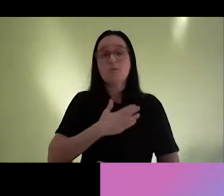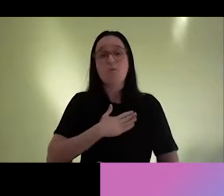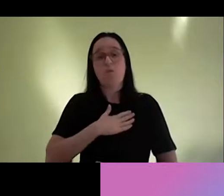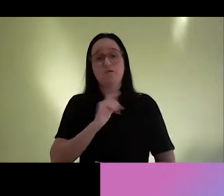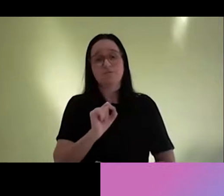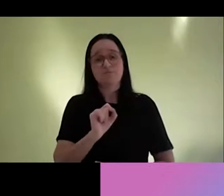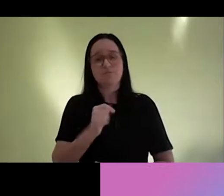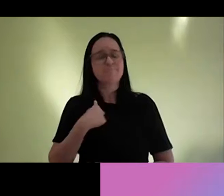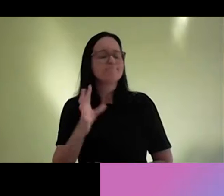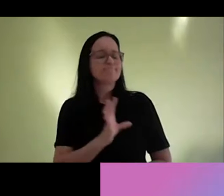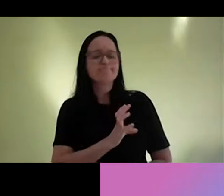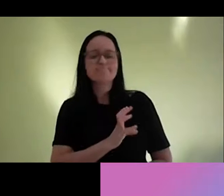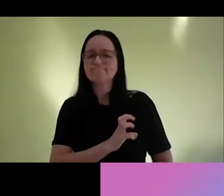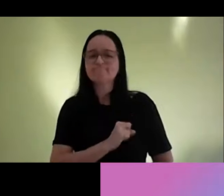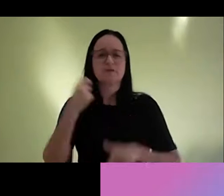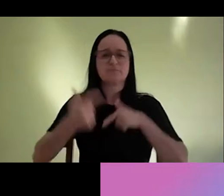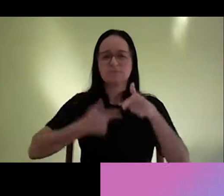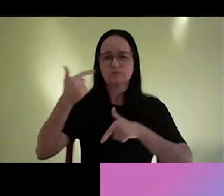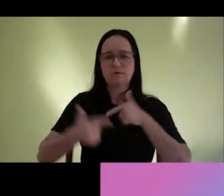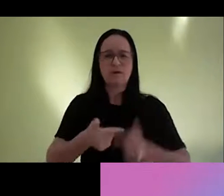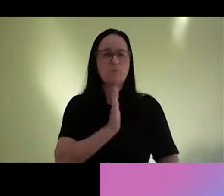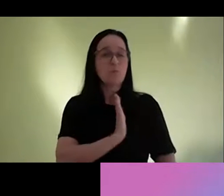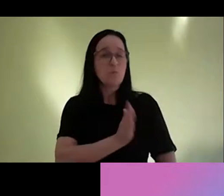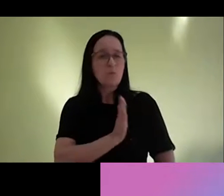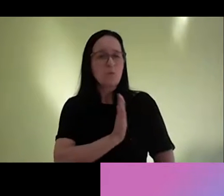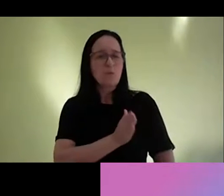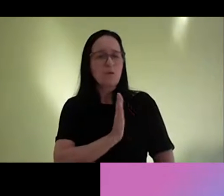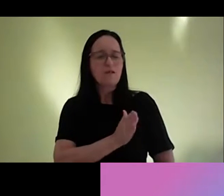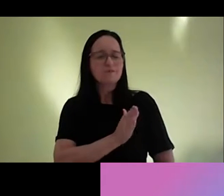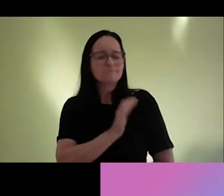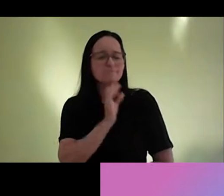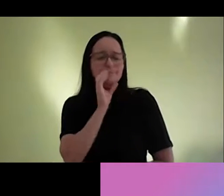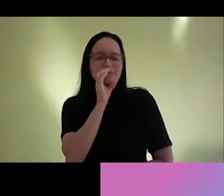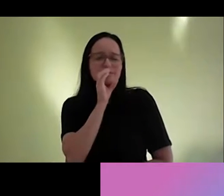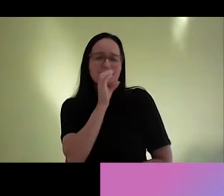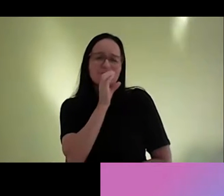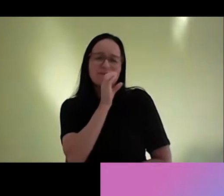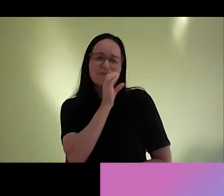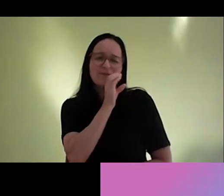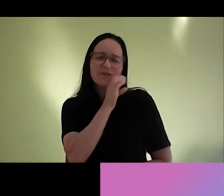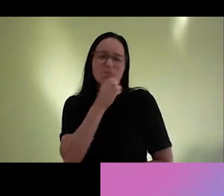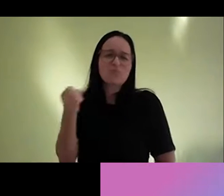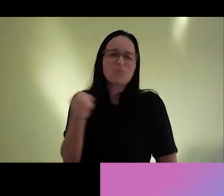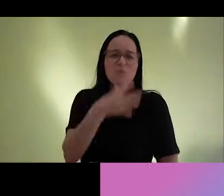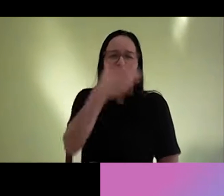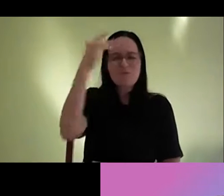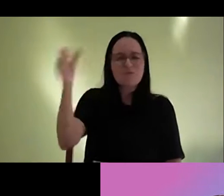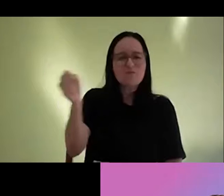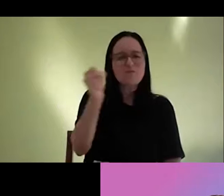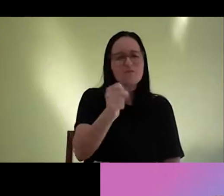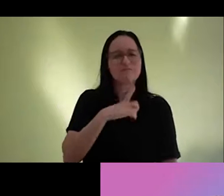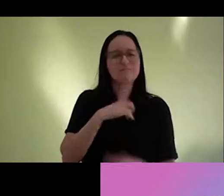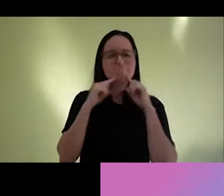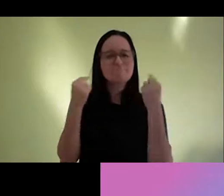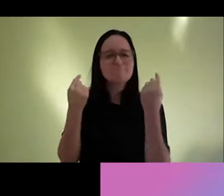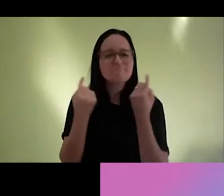faço eu tenho assim verdadeiro meu coração fica quentinho quando eu tenho um novo cliente quando eu vou pra uma reunião pra ouvir o